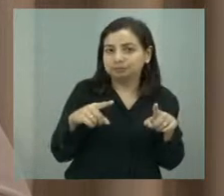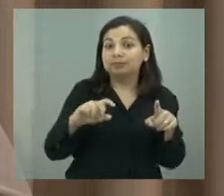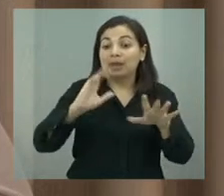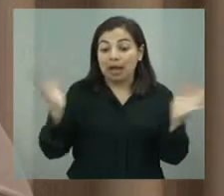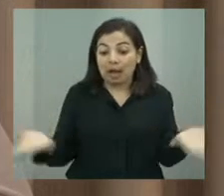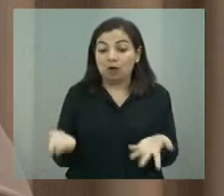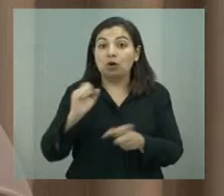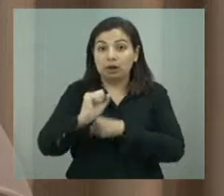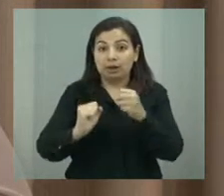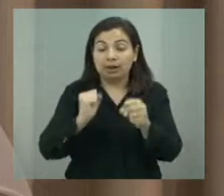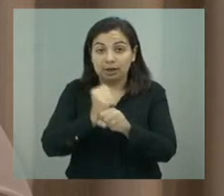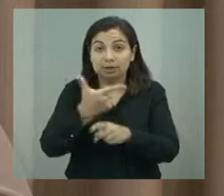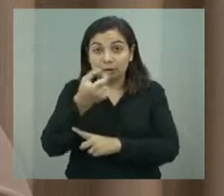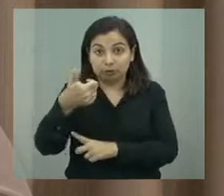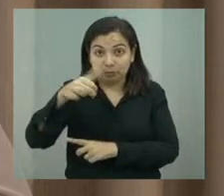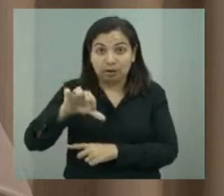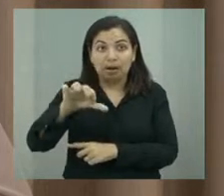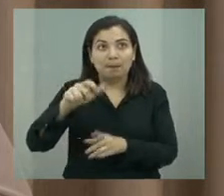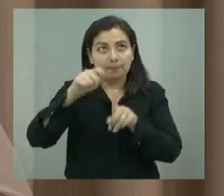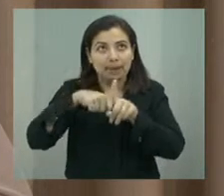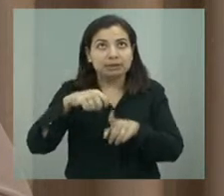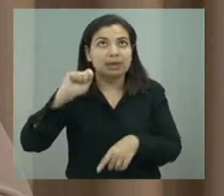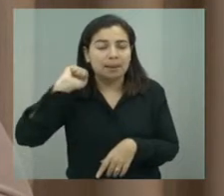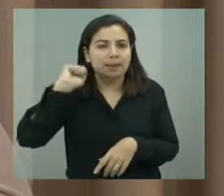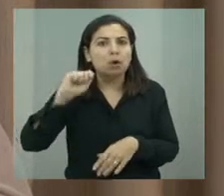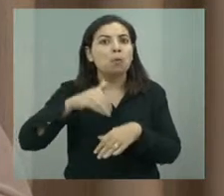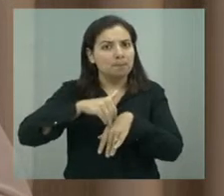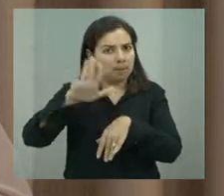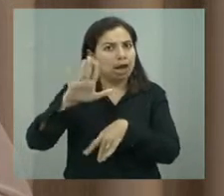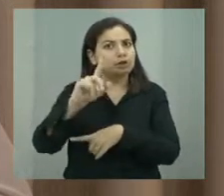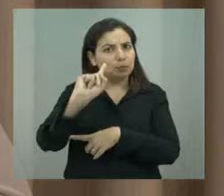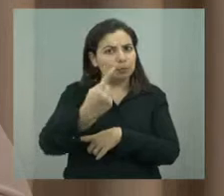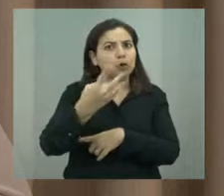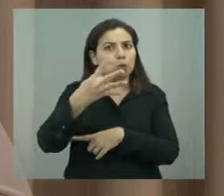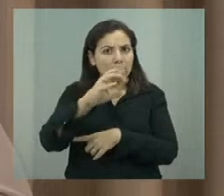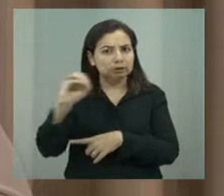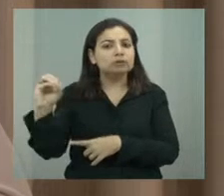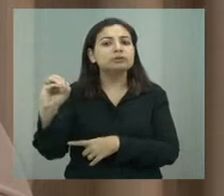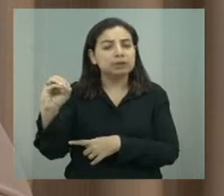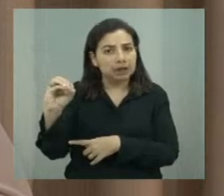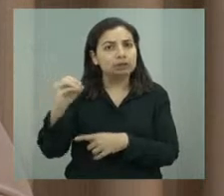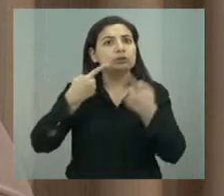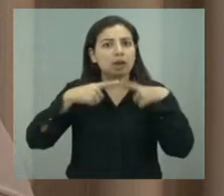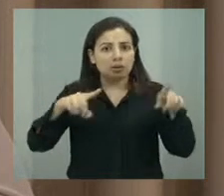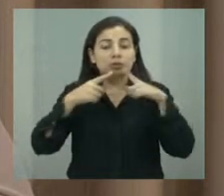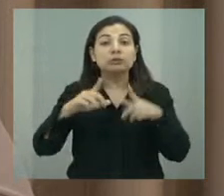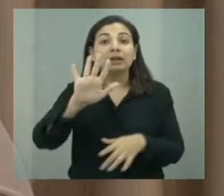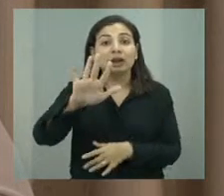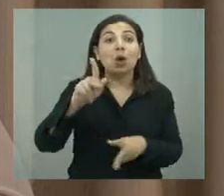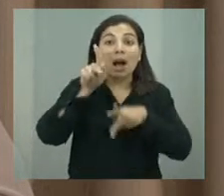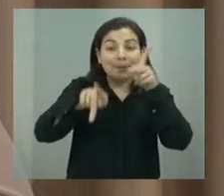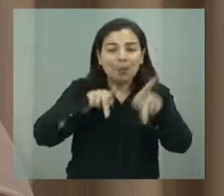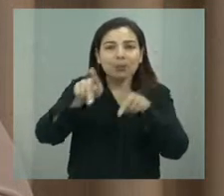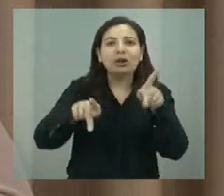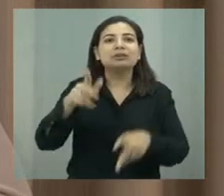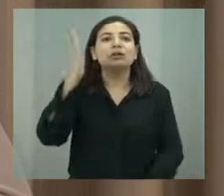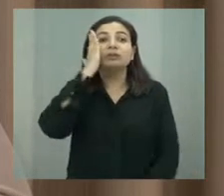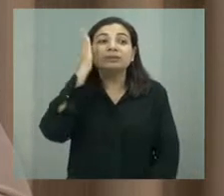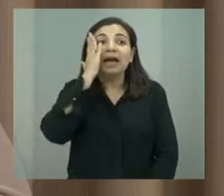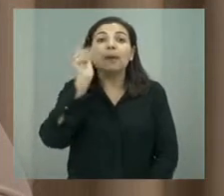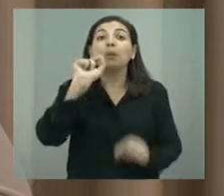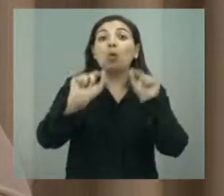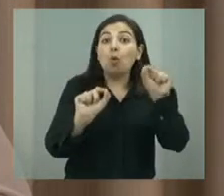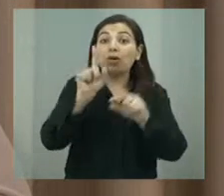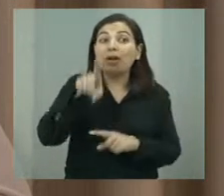está em abril, né? E aí já foram mais de 1.400 denúncias. Então, a população ela tem denunciado bastante.